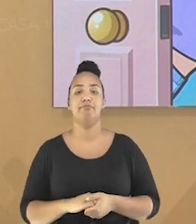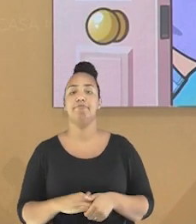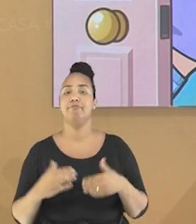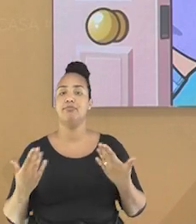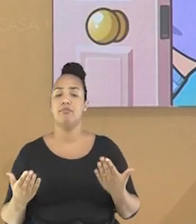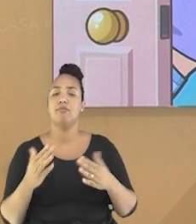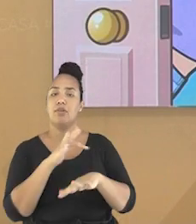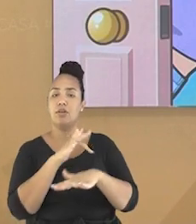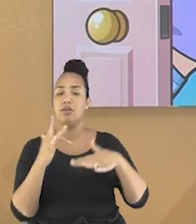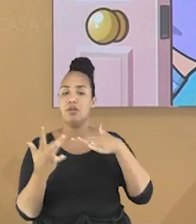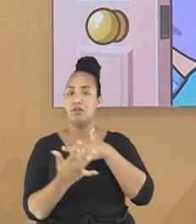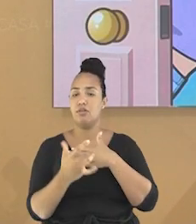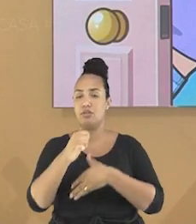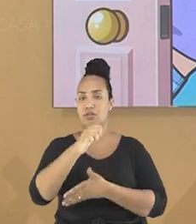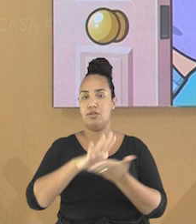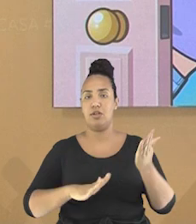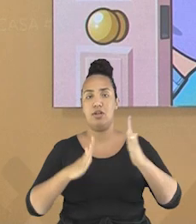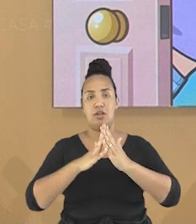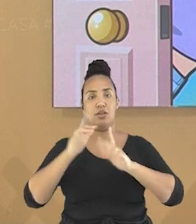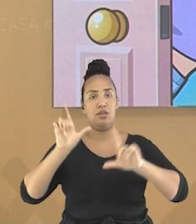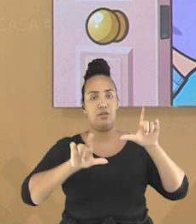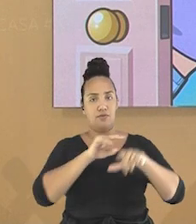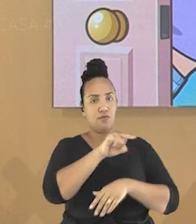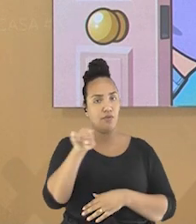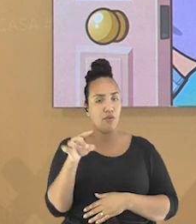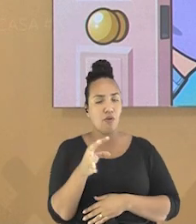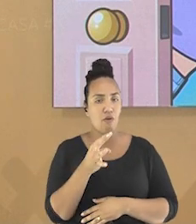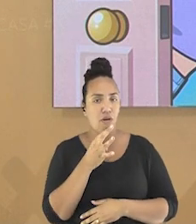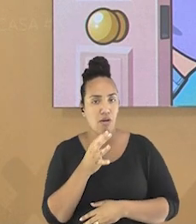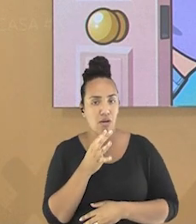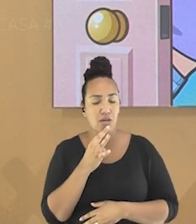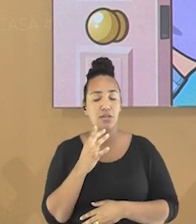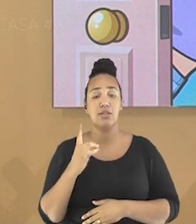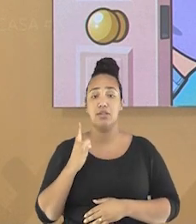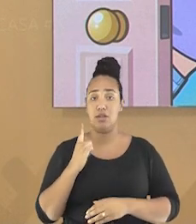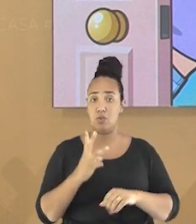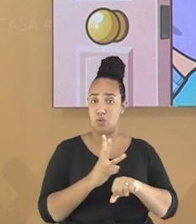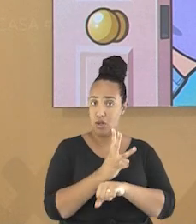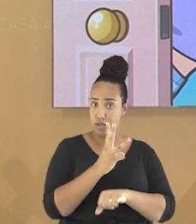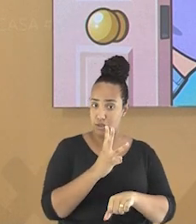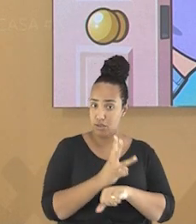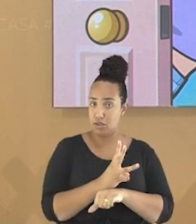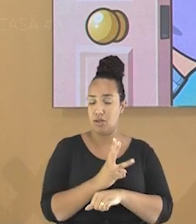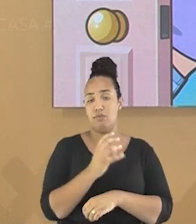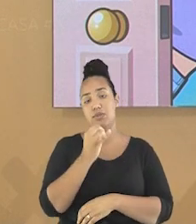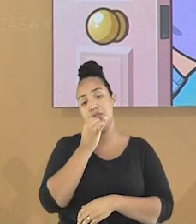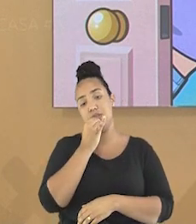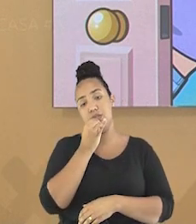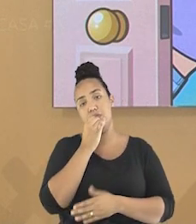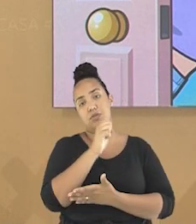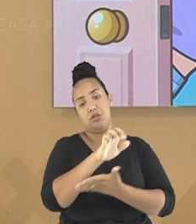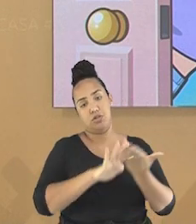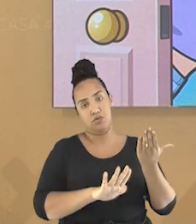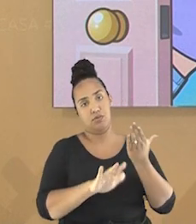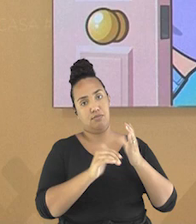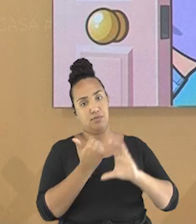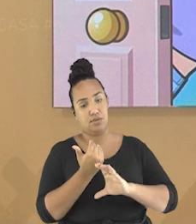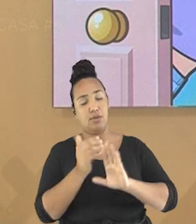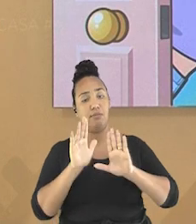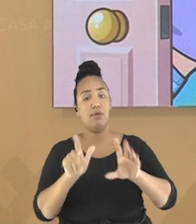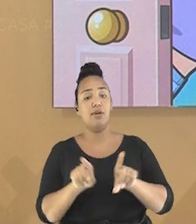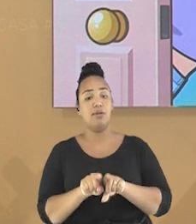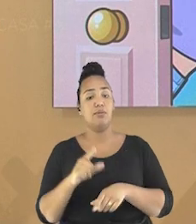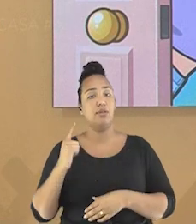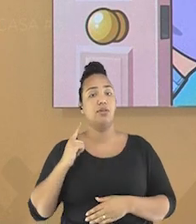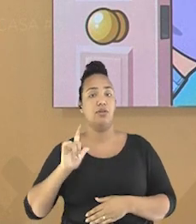as redes sociais do Dever em Casa na TV? Temos, além do nosso WhatsApp, para contato e atividades,